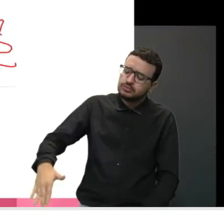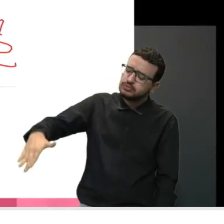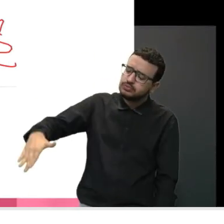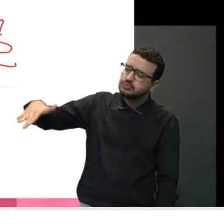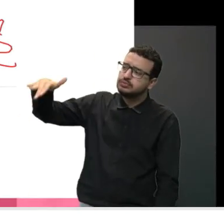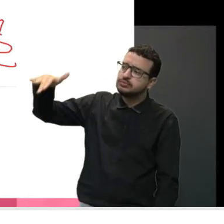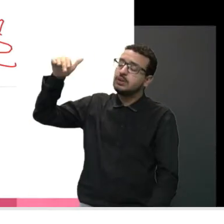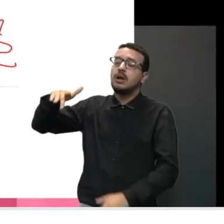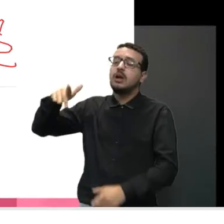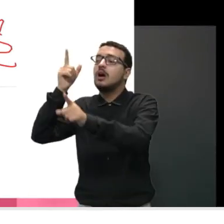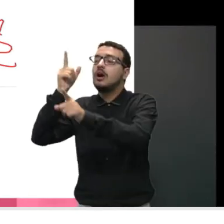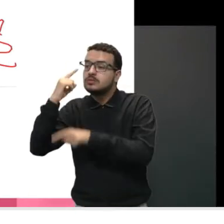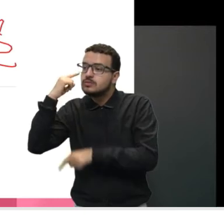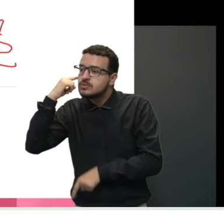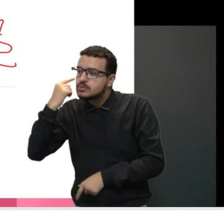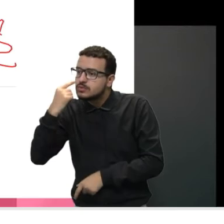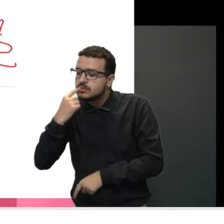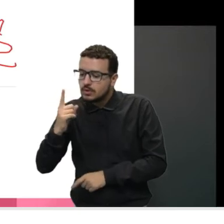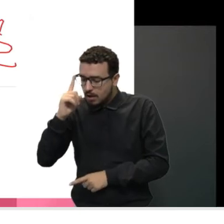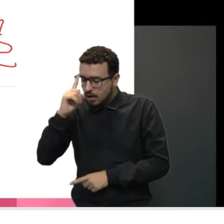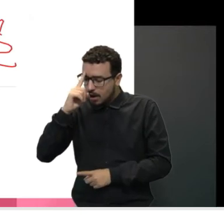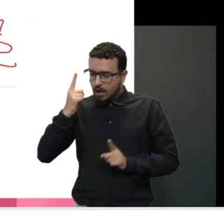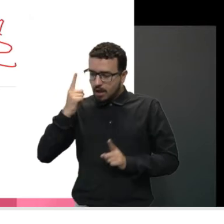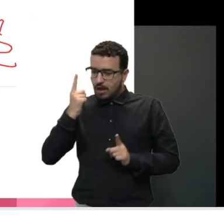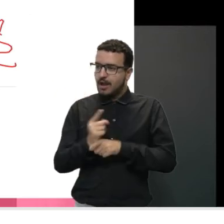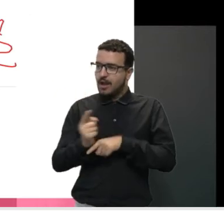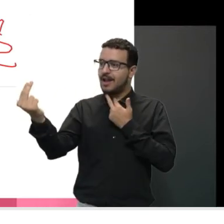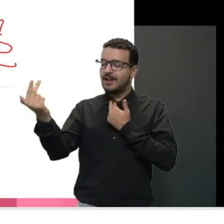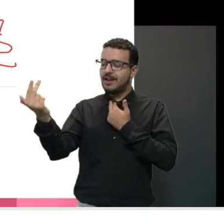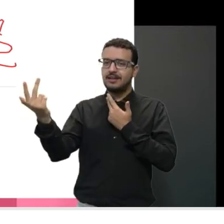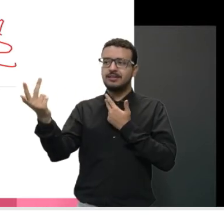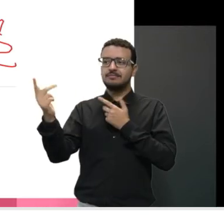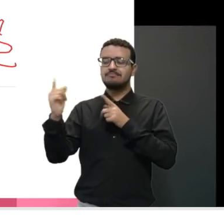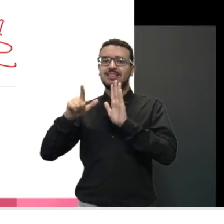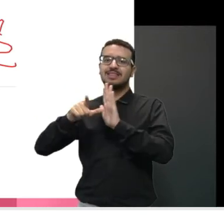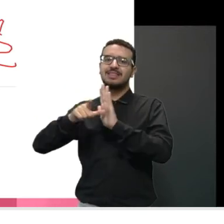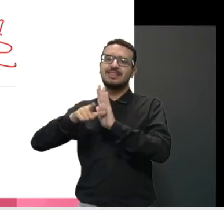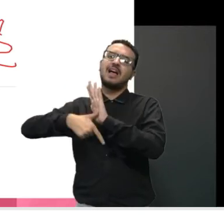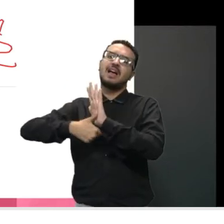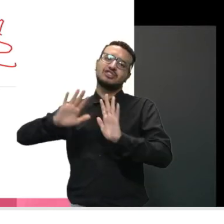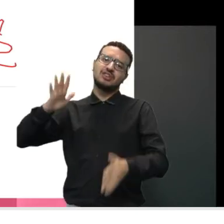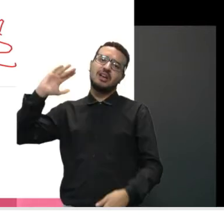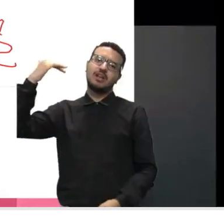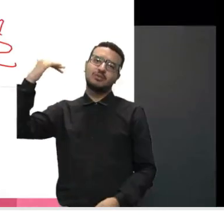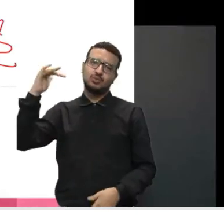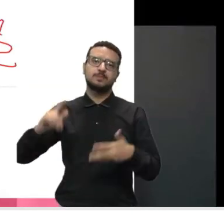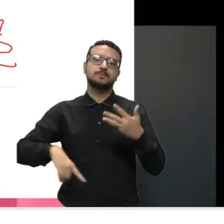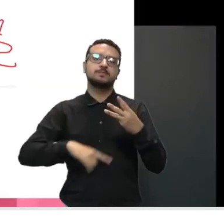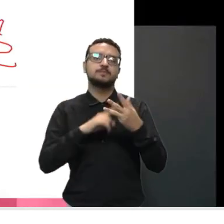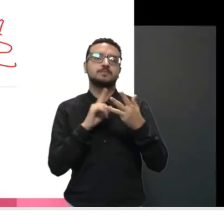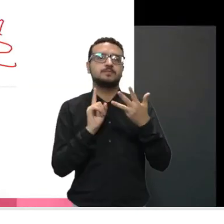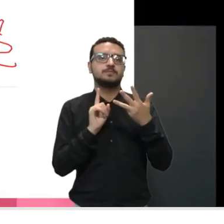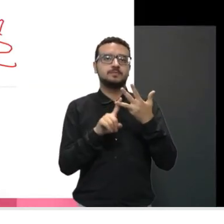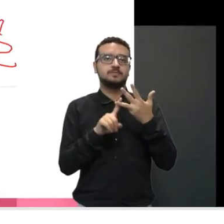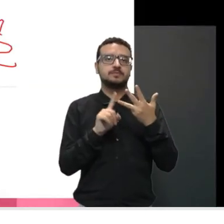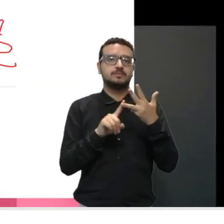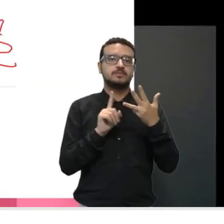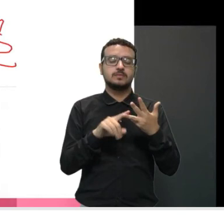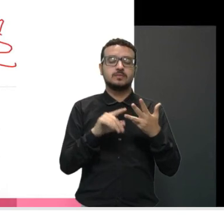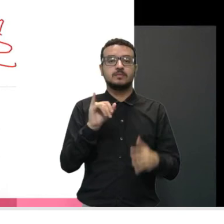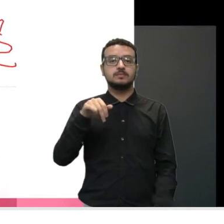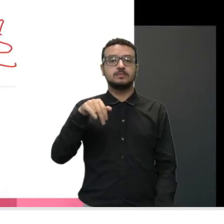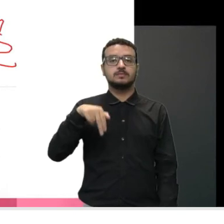pouco tardio. A identidade surda incompleta, a autora ela menciona que seriam surdos que são